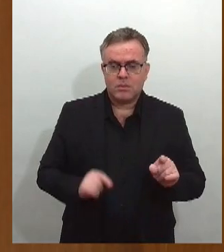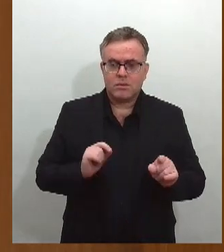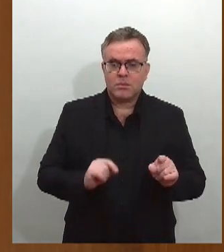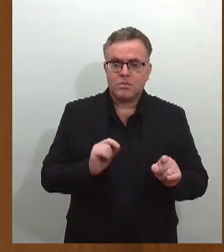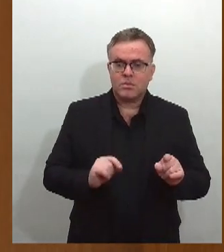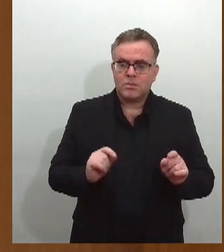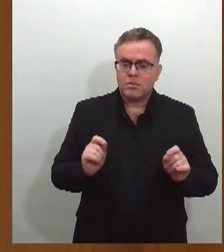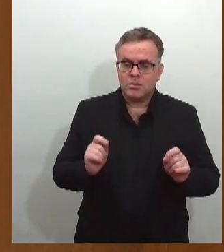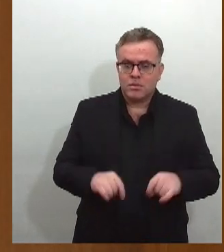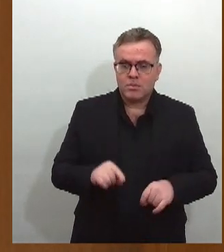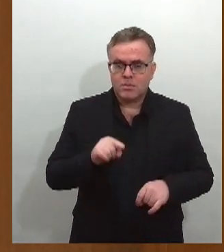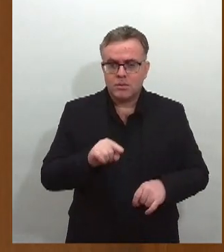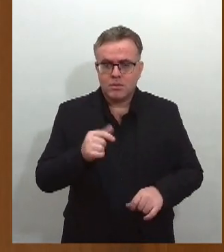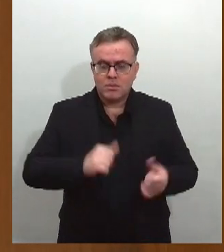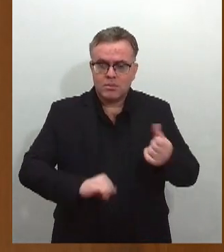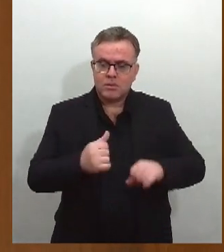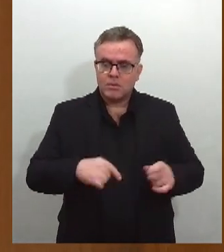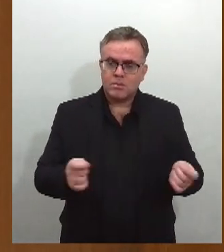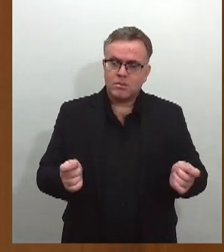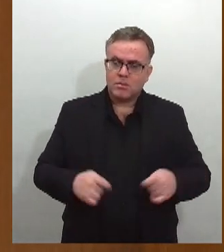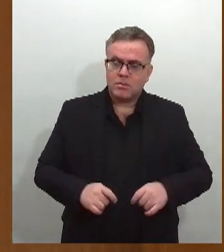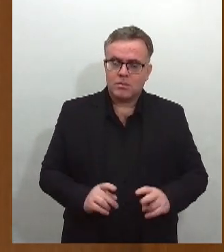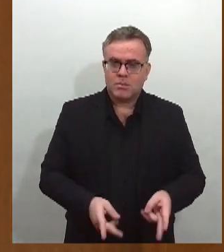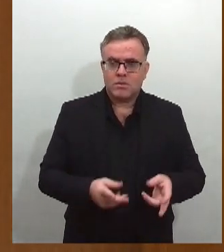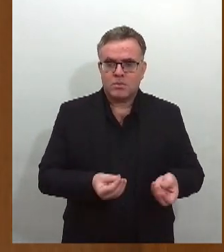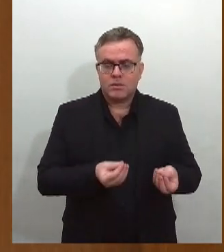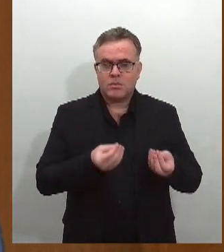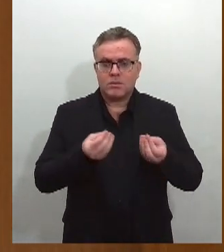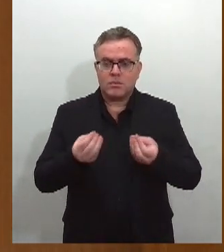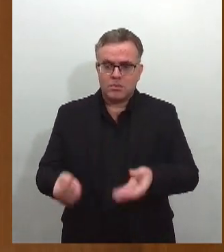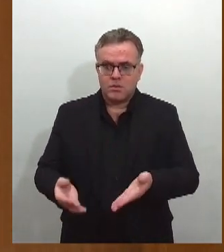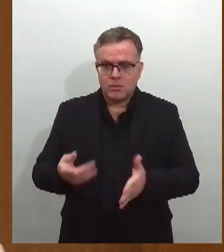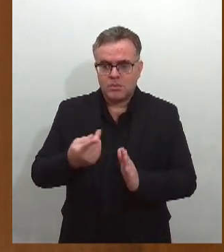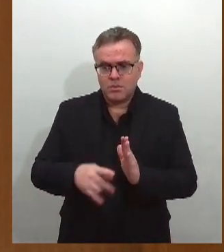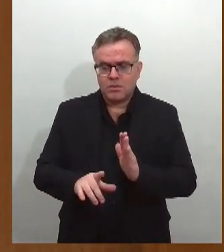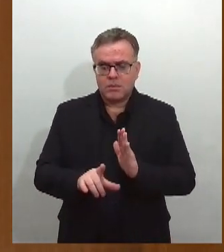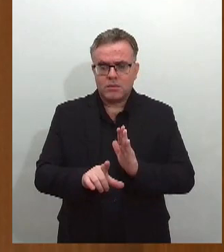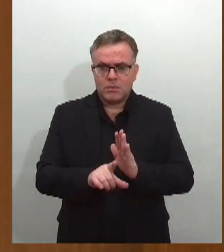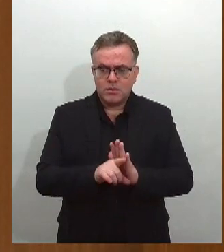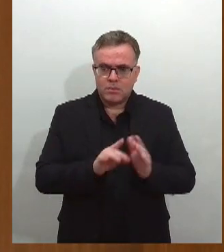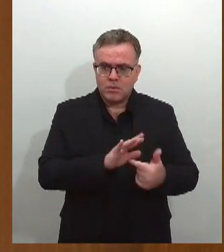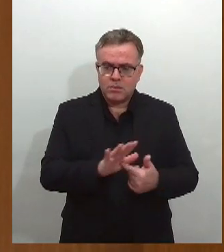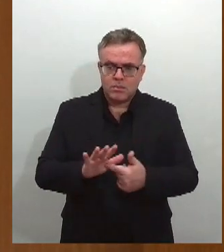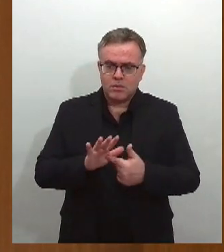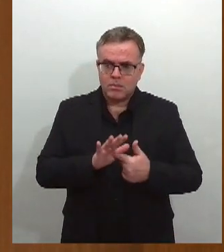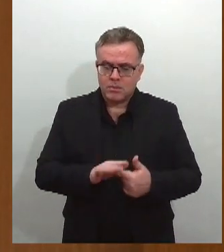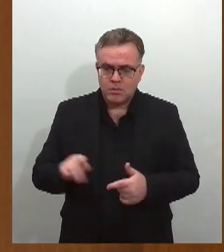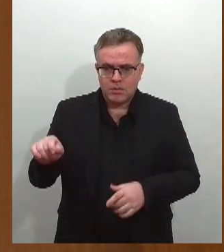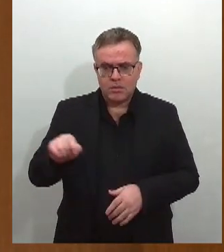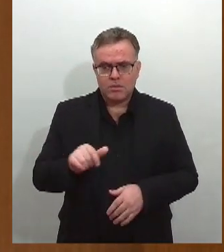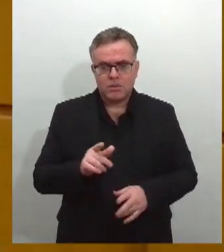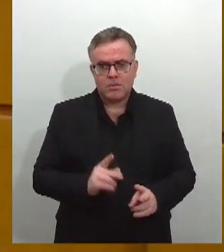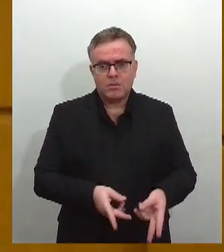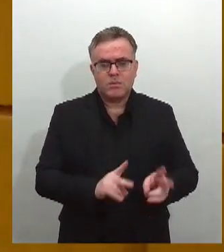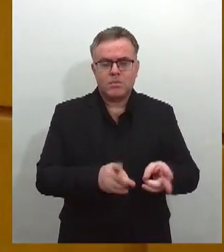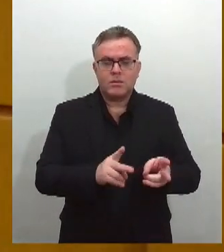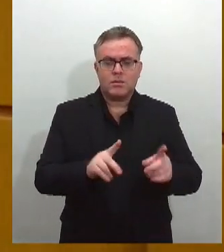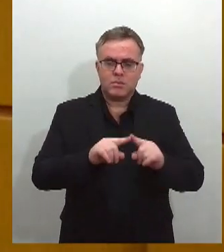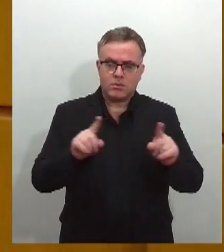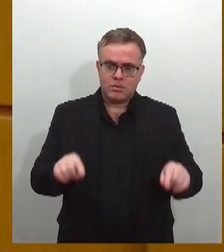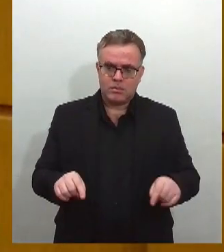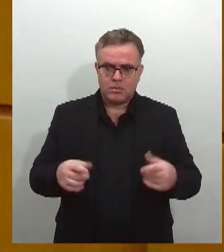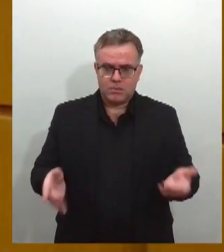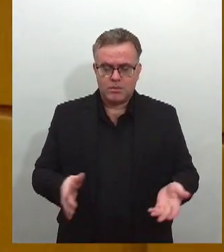a possibilidade de encaminhar à casa um projeto de lei que trate do abono de permanência dos servidores estaduais. Quem